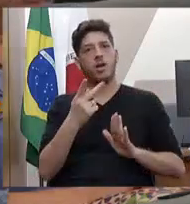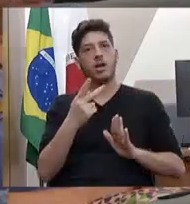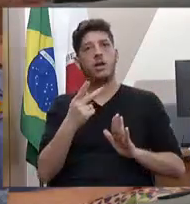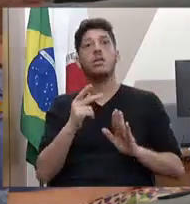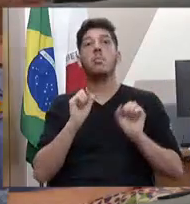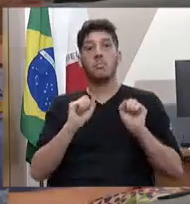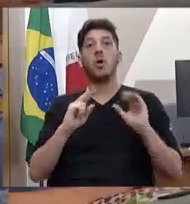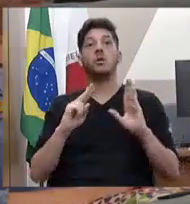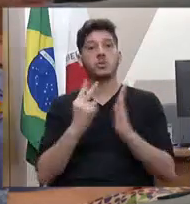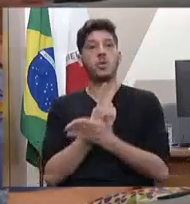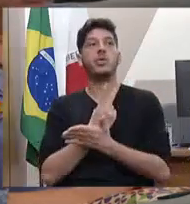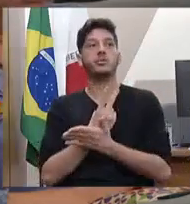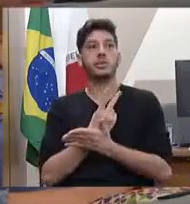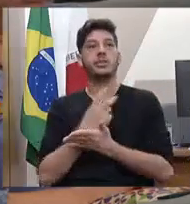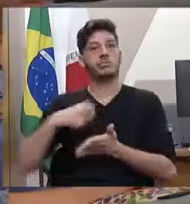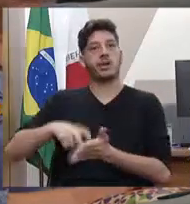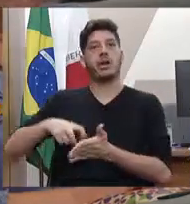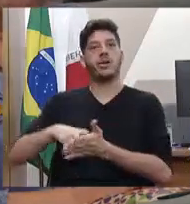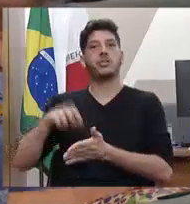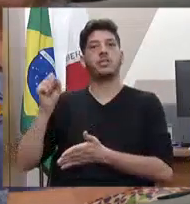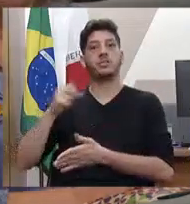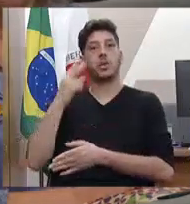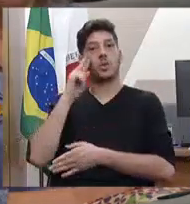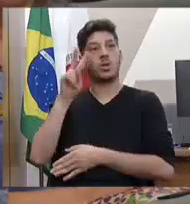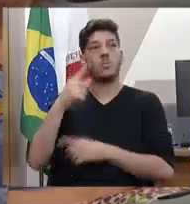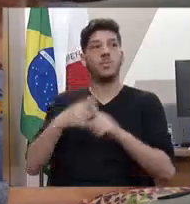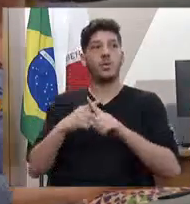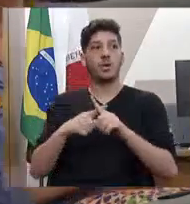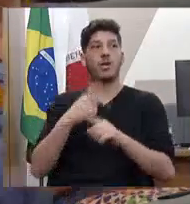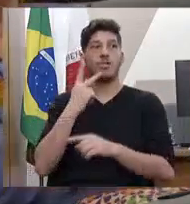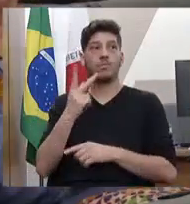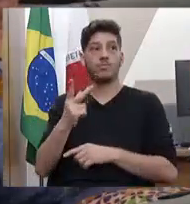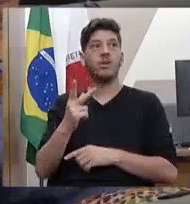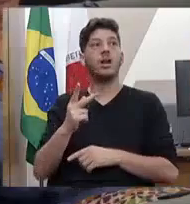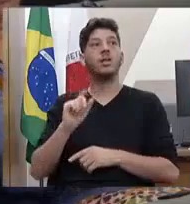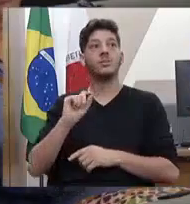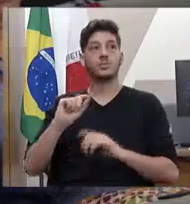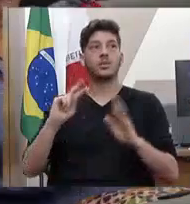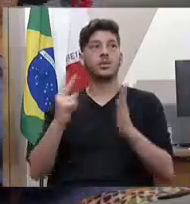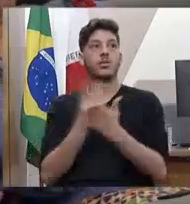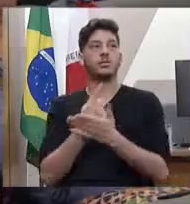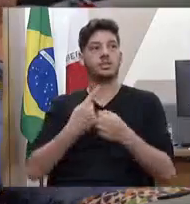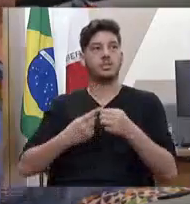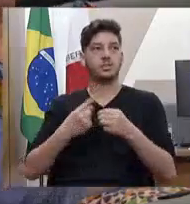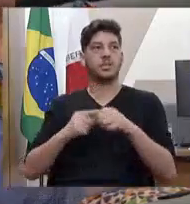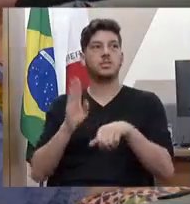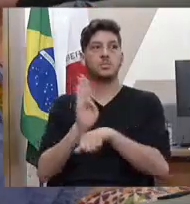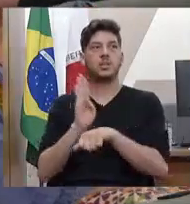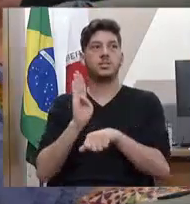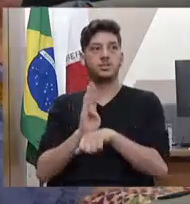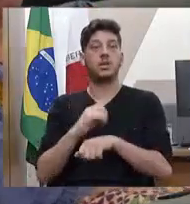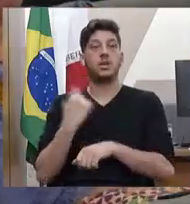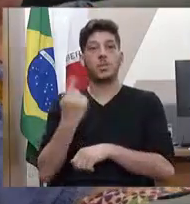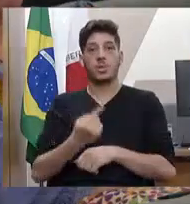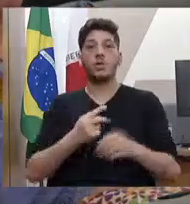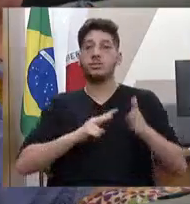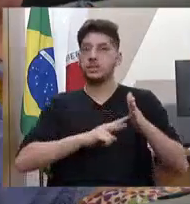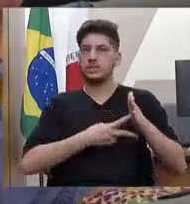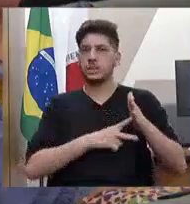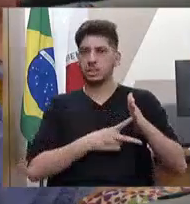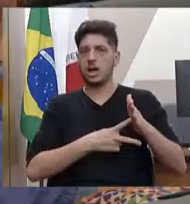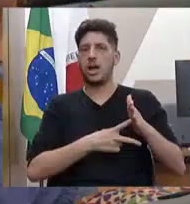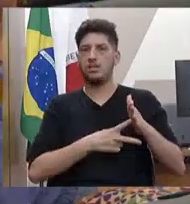ser penalizada daqui a dois dias porque eu estou expondo a situação que tem acontecido no município porque assim nós enquanto se sindicalistas